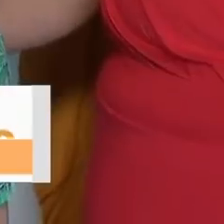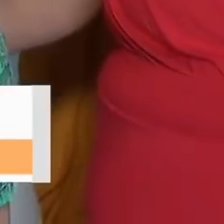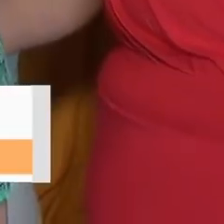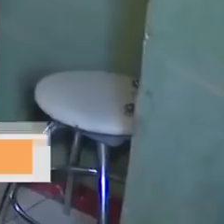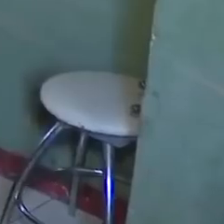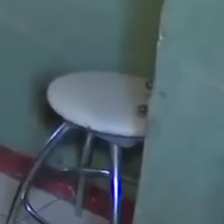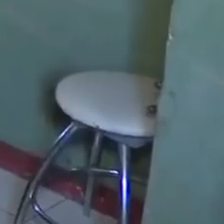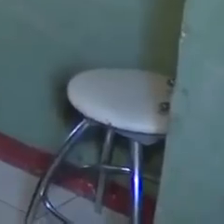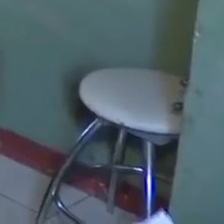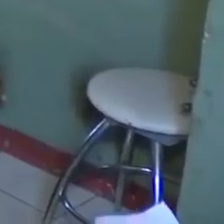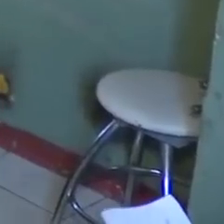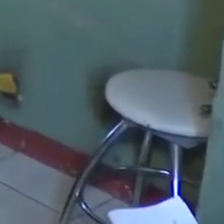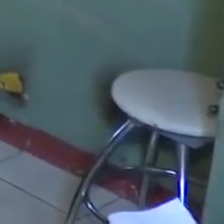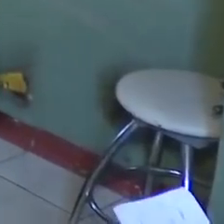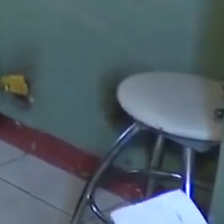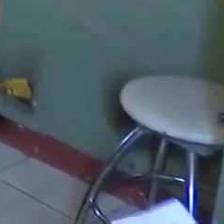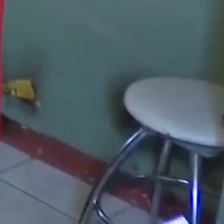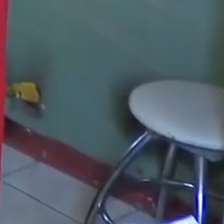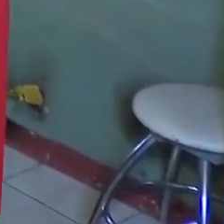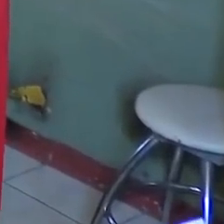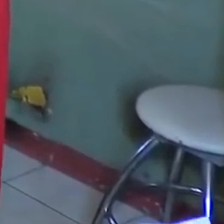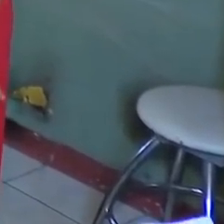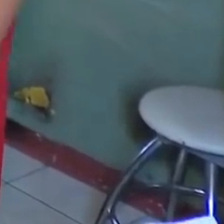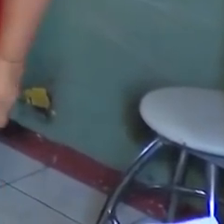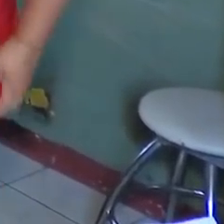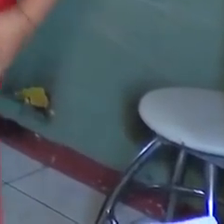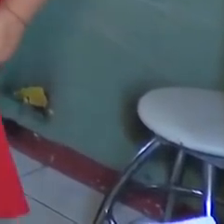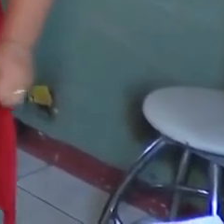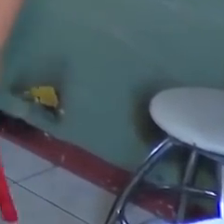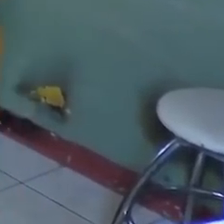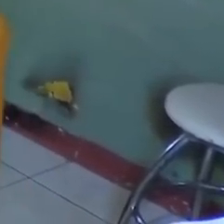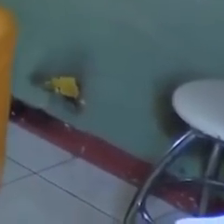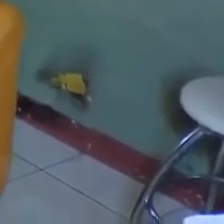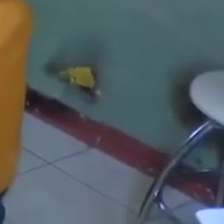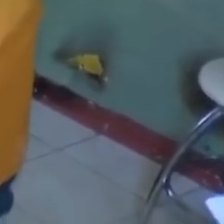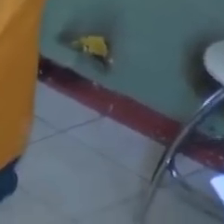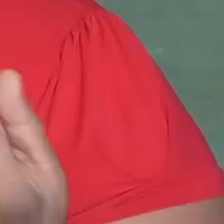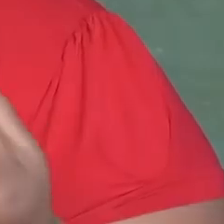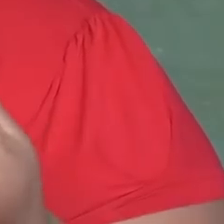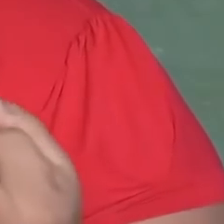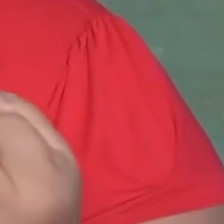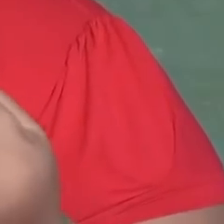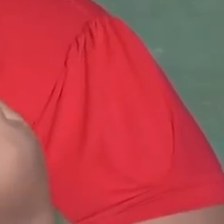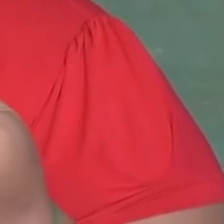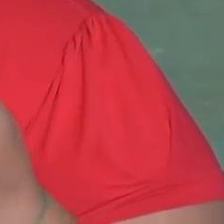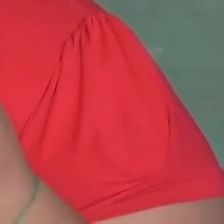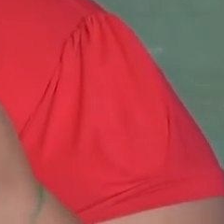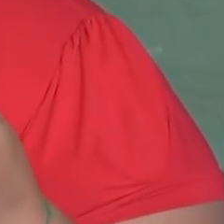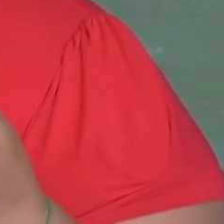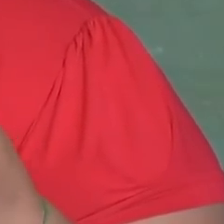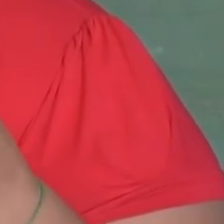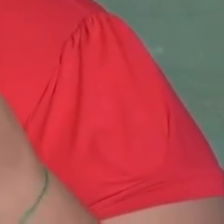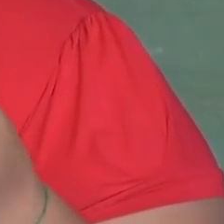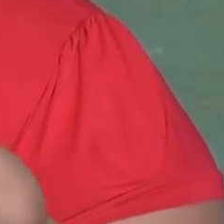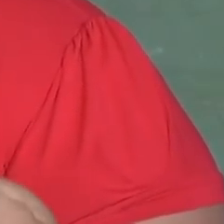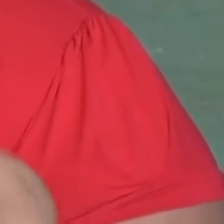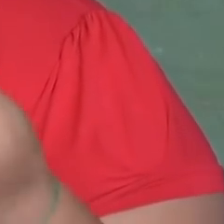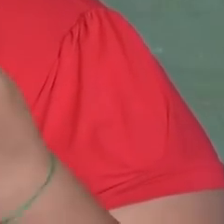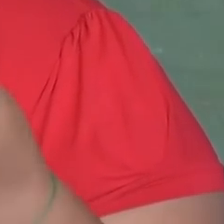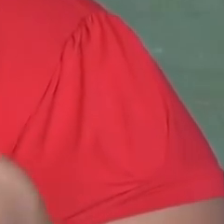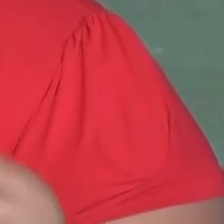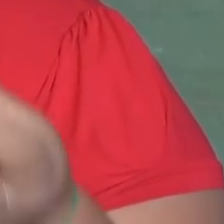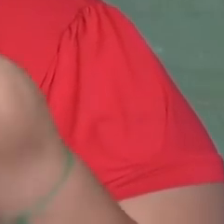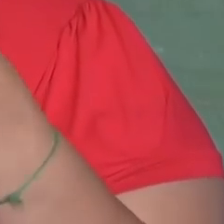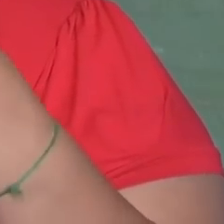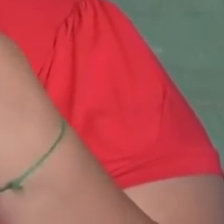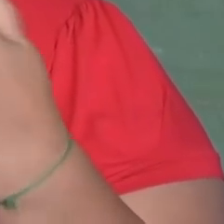escorreguei e caí. Sair de casa não é opção nem para ela, nem para a filha. Eu não gosto de sair, eu não sou muito de sair. Minha filha reclama